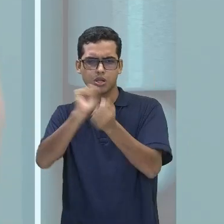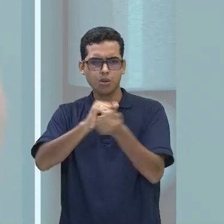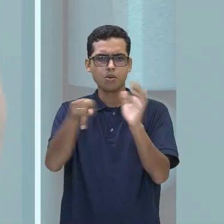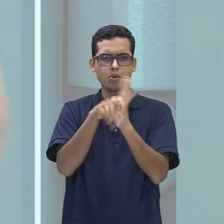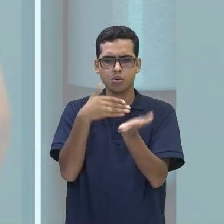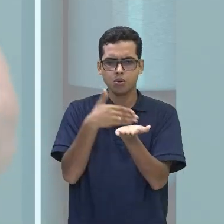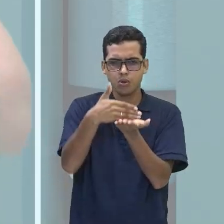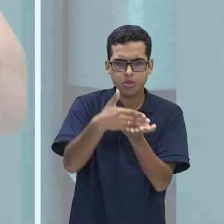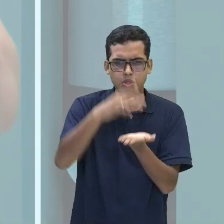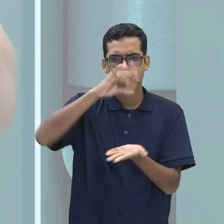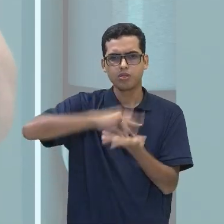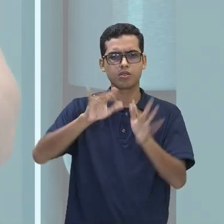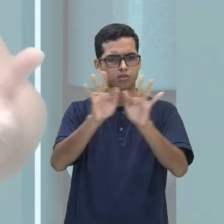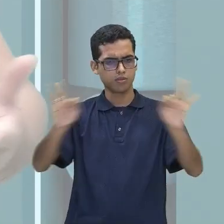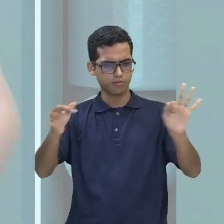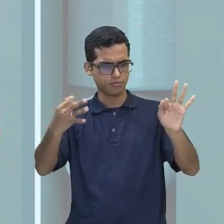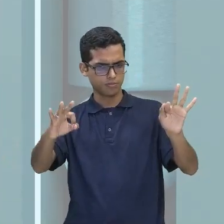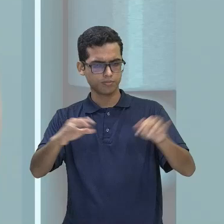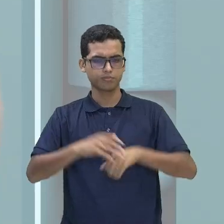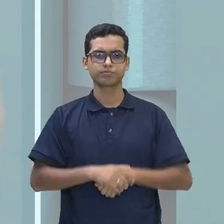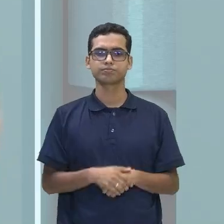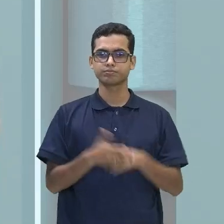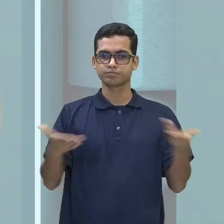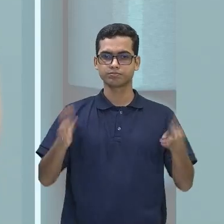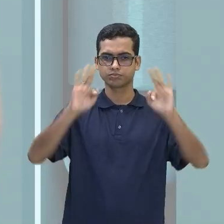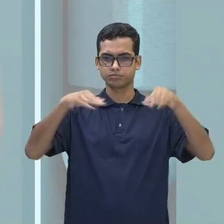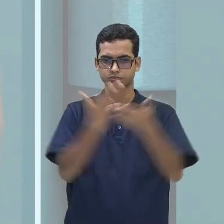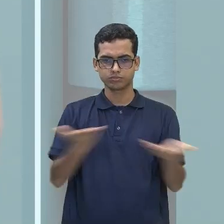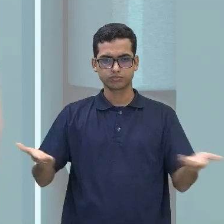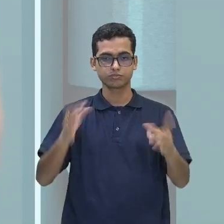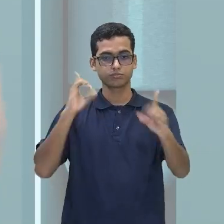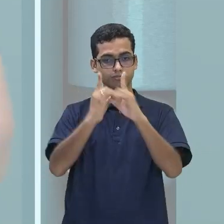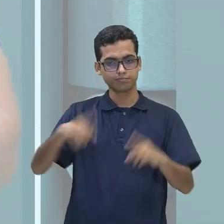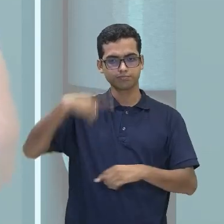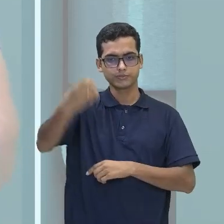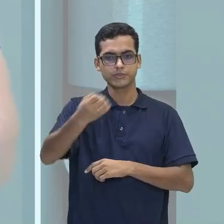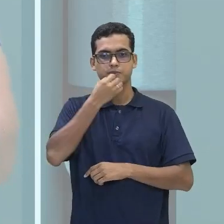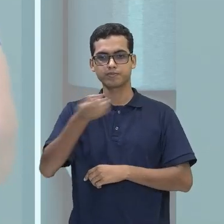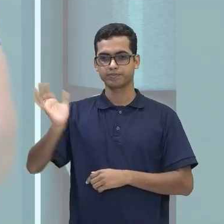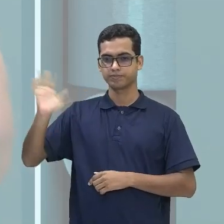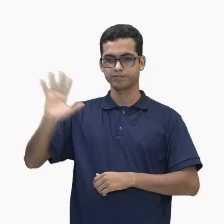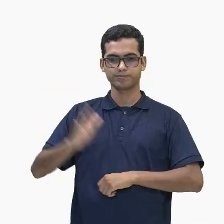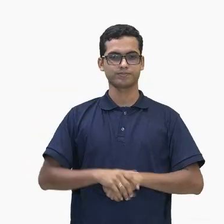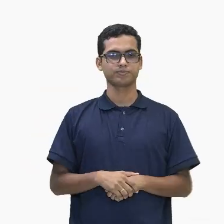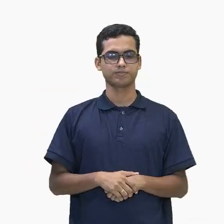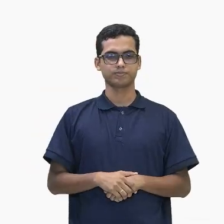início da frase. Beleza? Nós vamos ficando por aqui. Até uma próxima. Bye, bye.